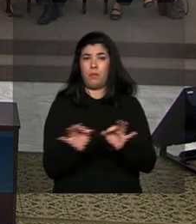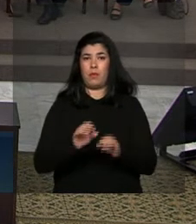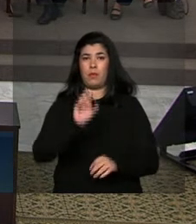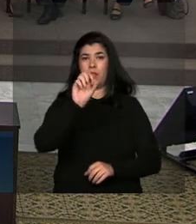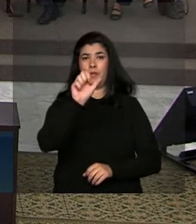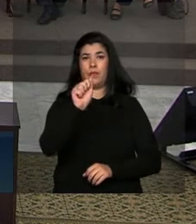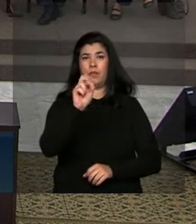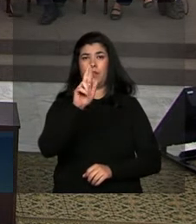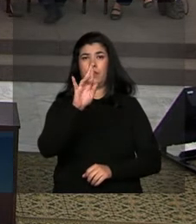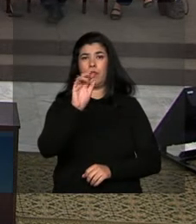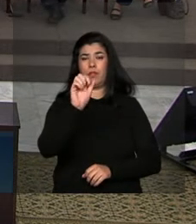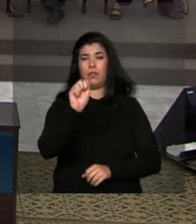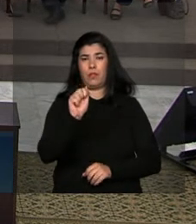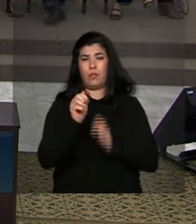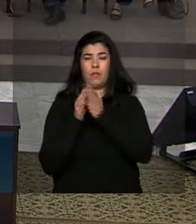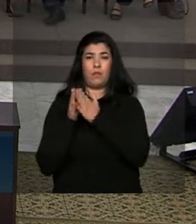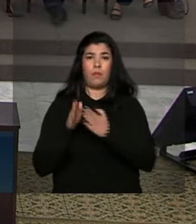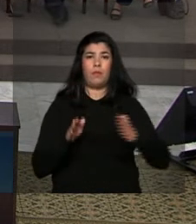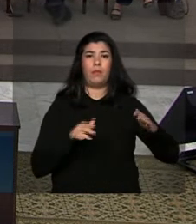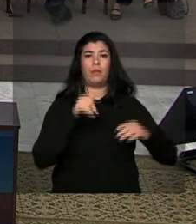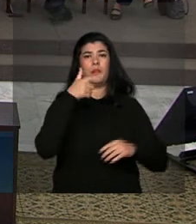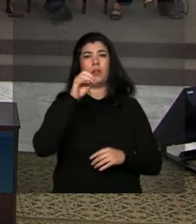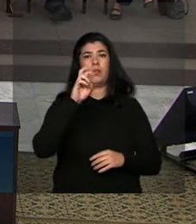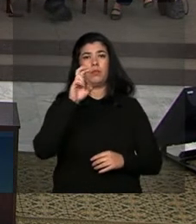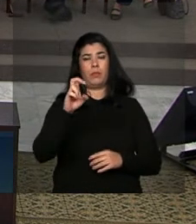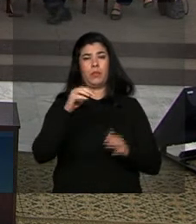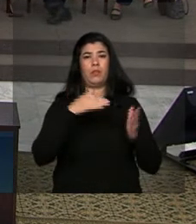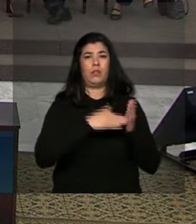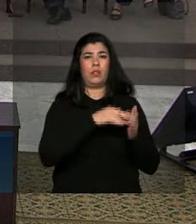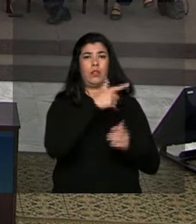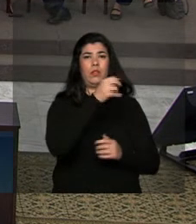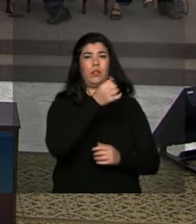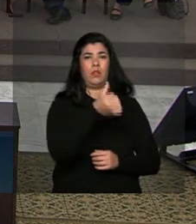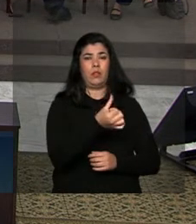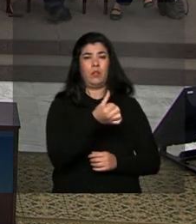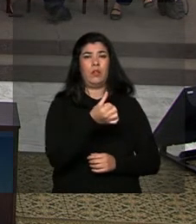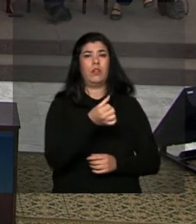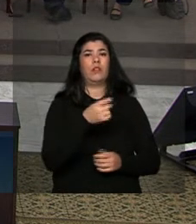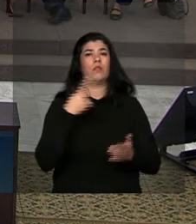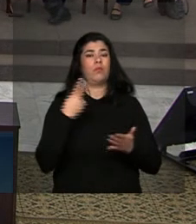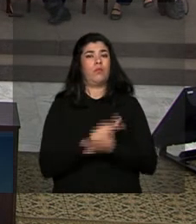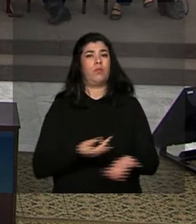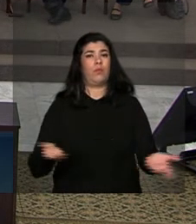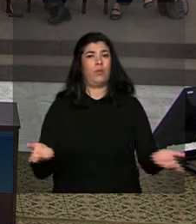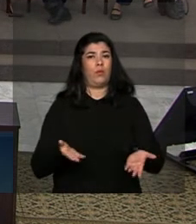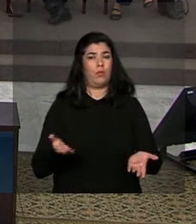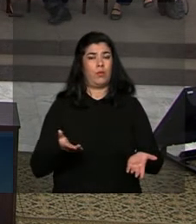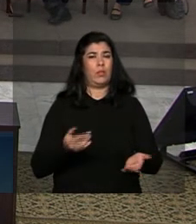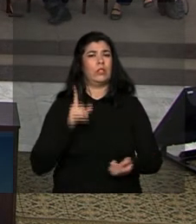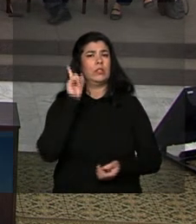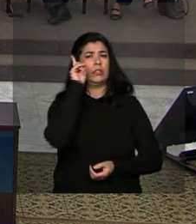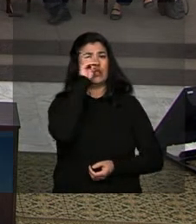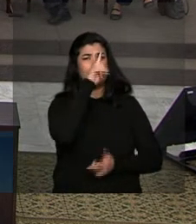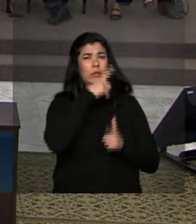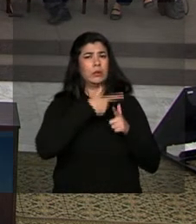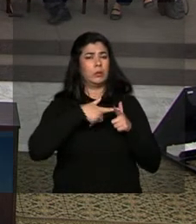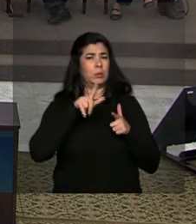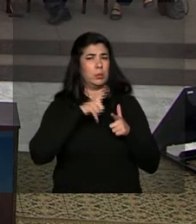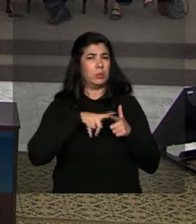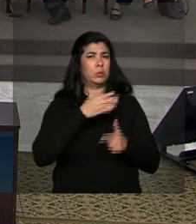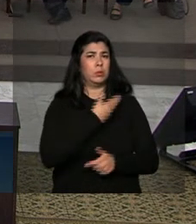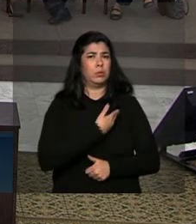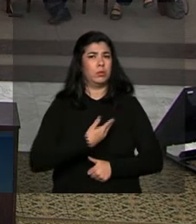2015 e 2016, feito no momento de grande dificuldade para o